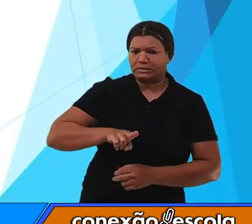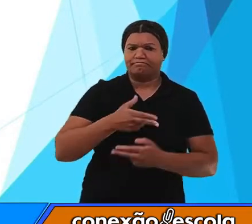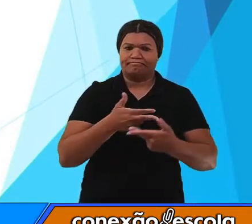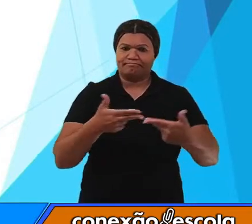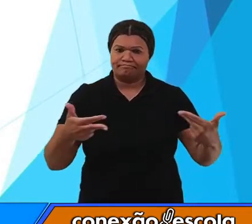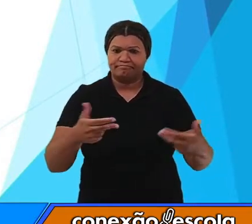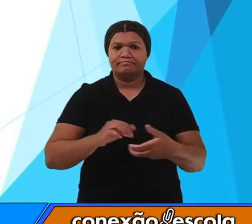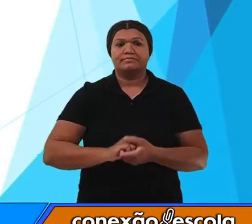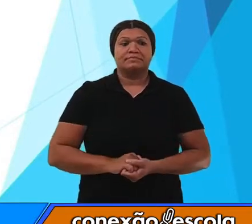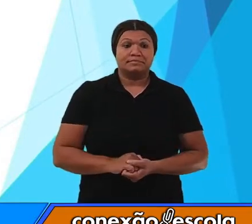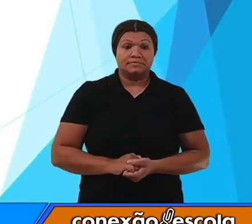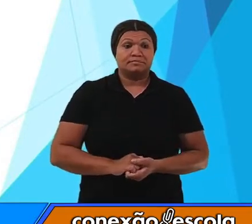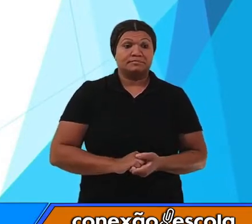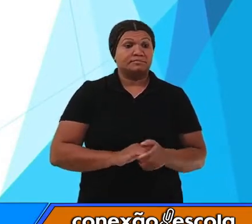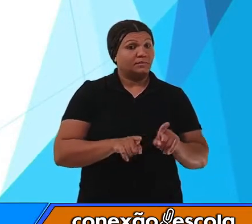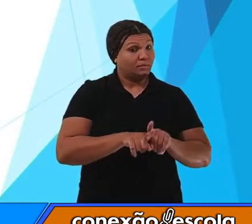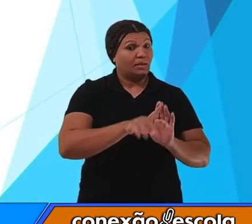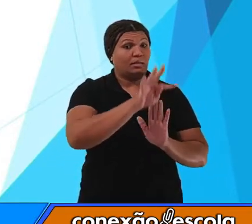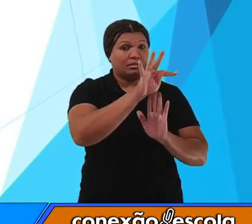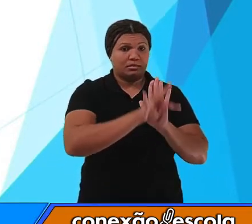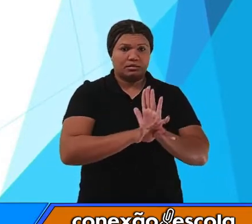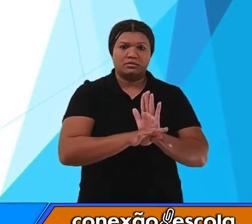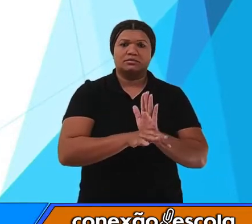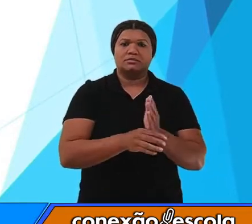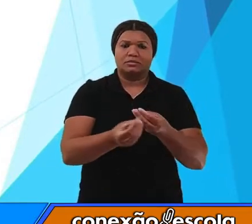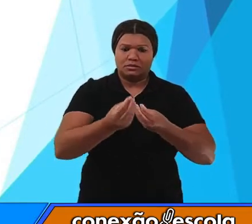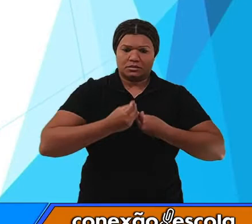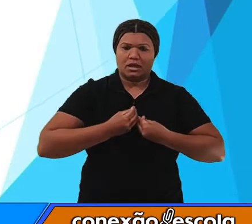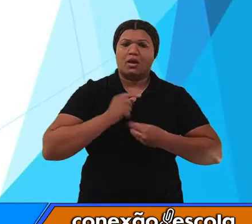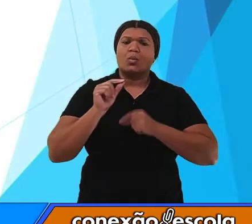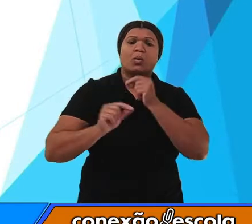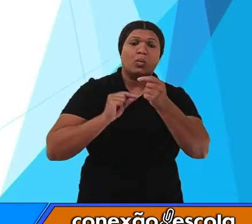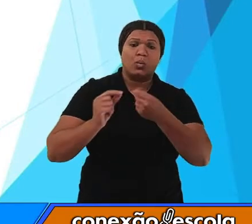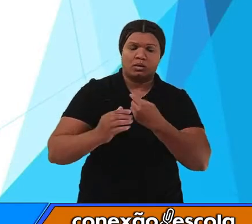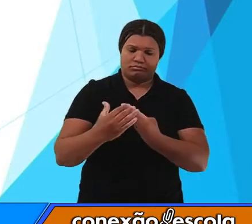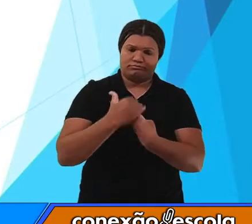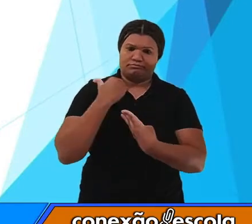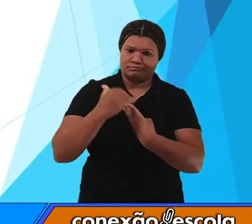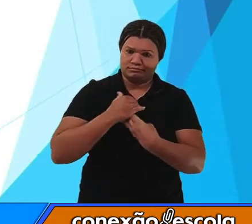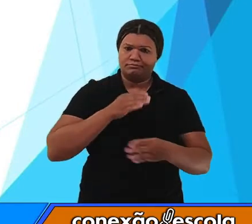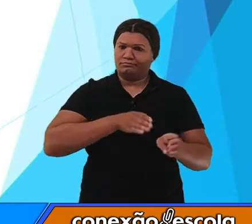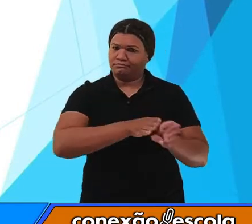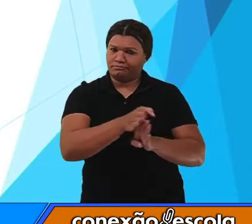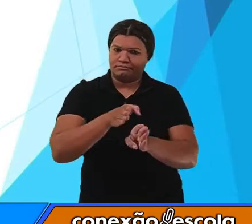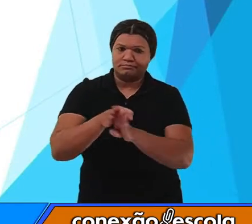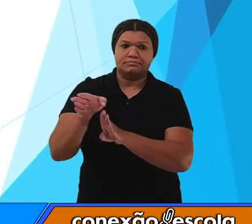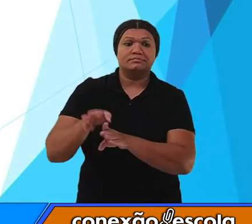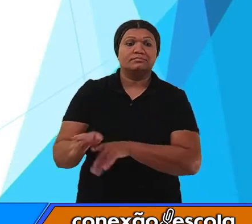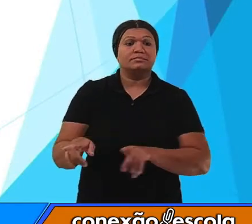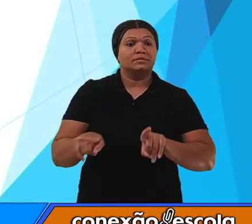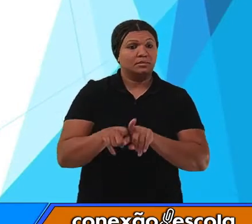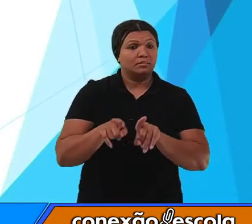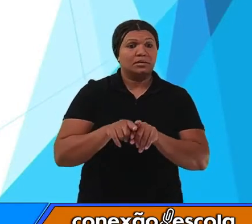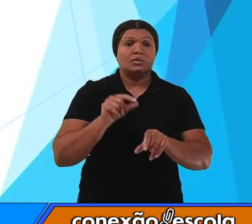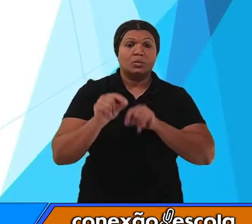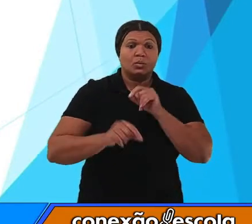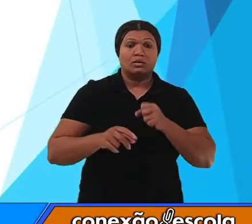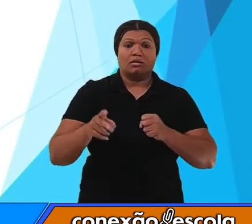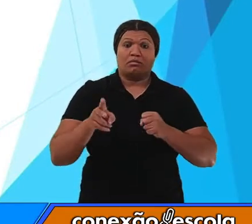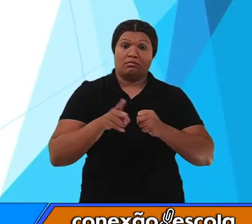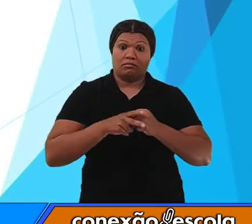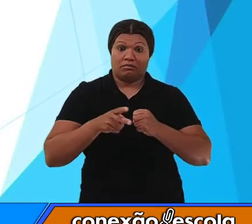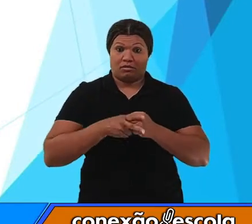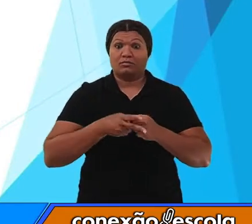manuseio. São textos que tratam de orientações e o predomínio de verbos